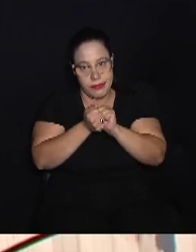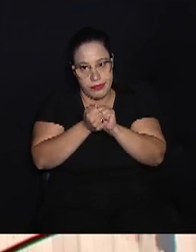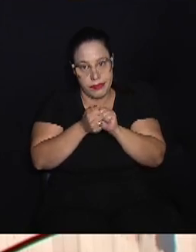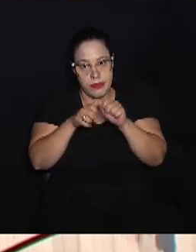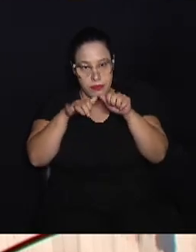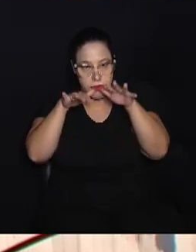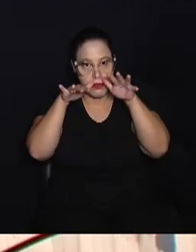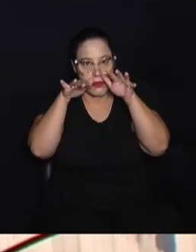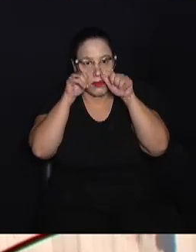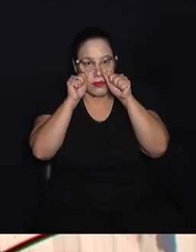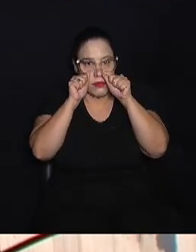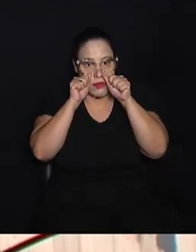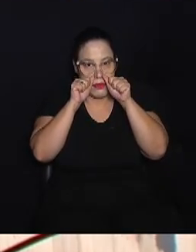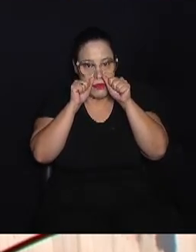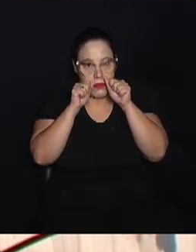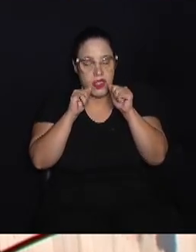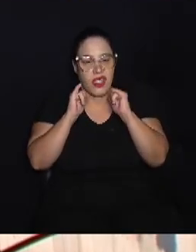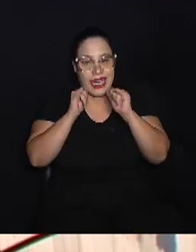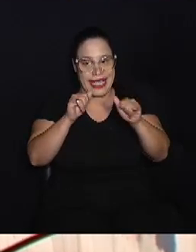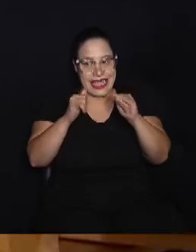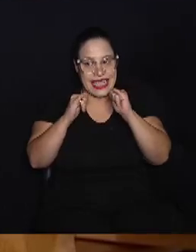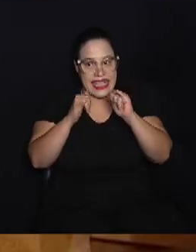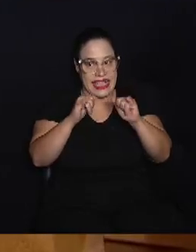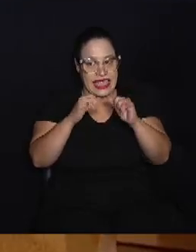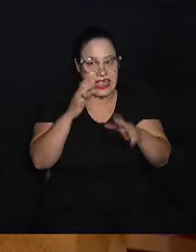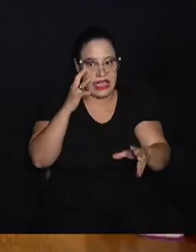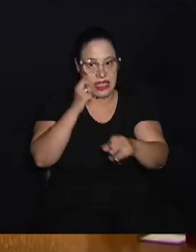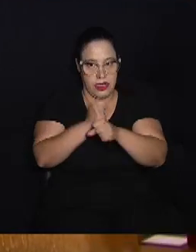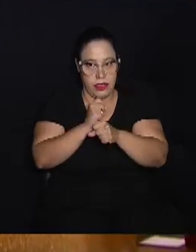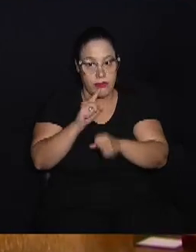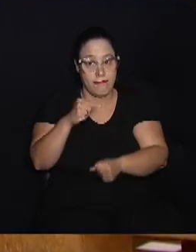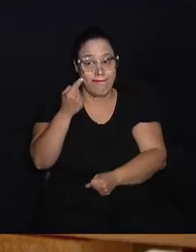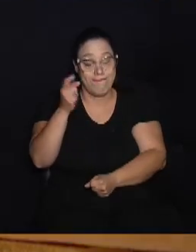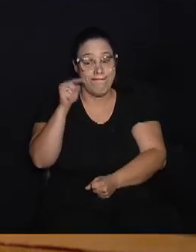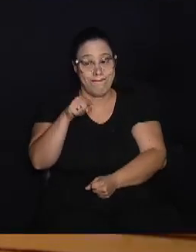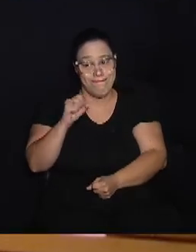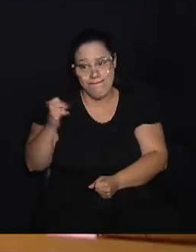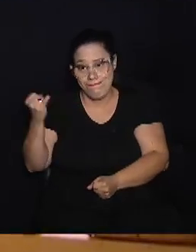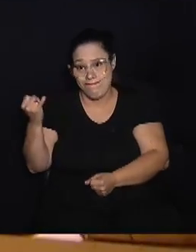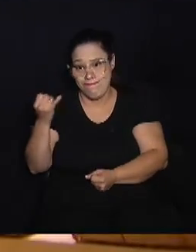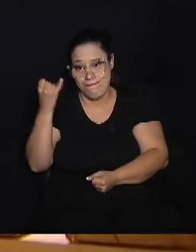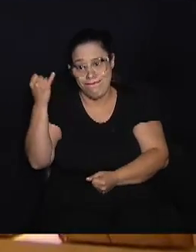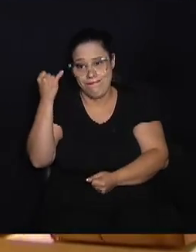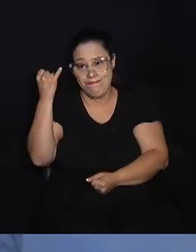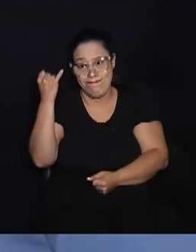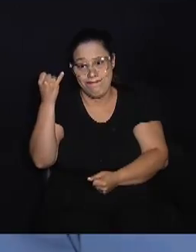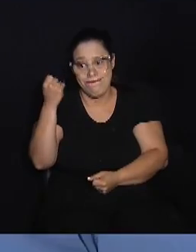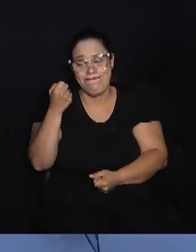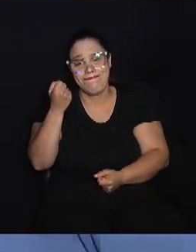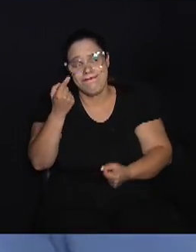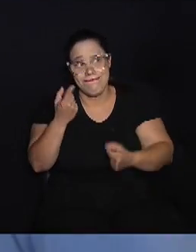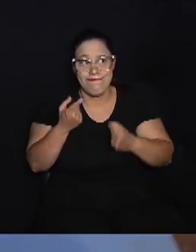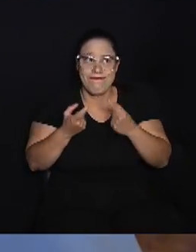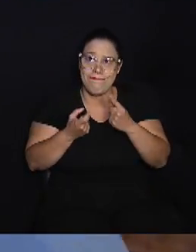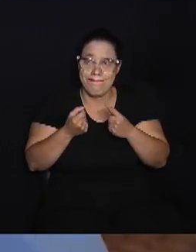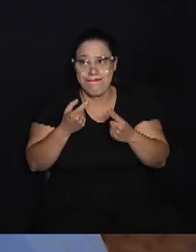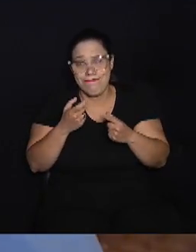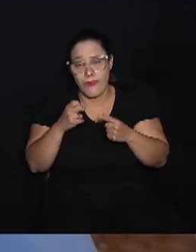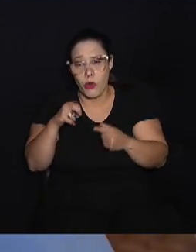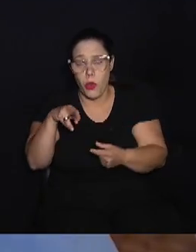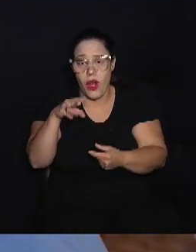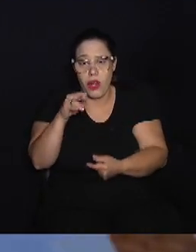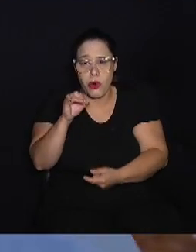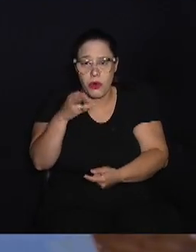respirar, né? O consumo de energia, segundo o engenheiro, é outro ponto importante a ser ser considerado. E em relação ao ar-condicionado,